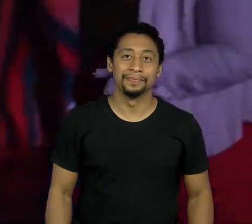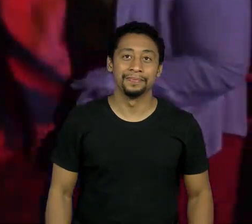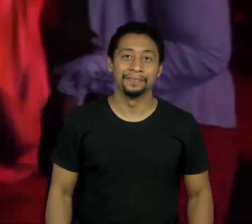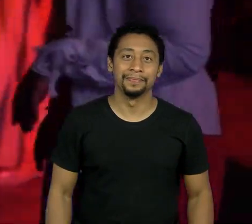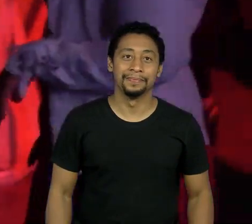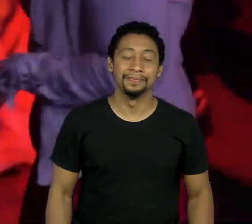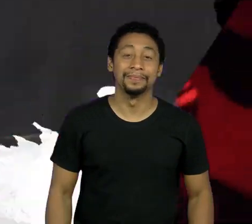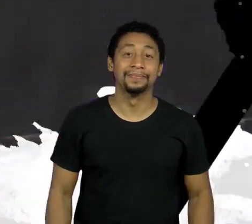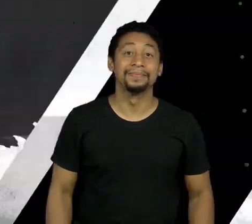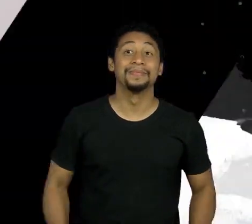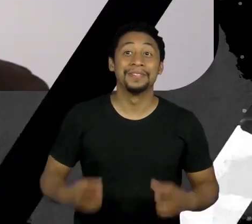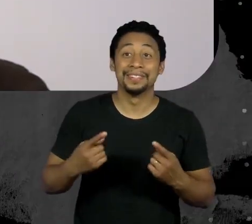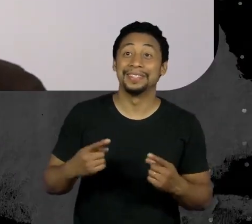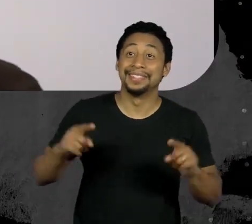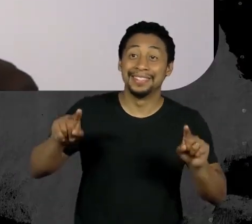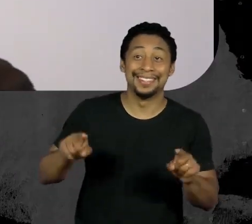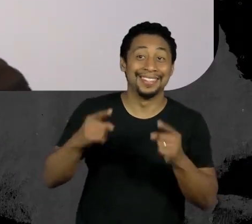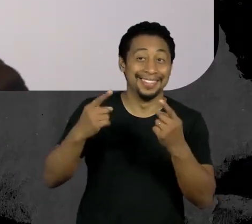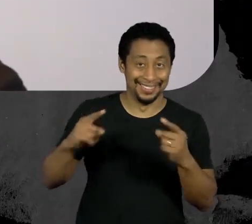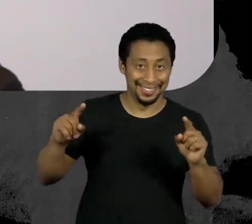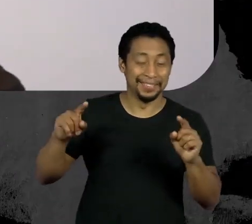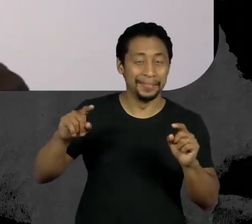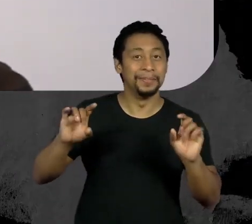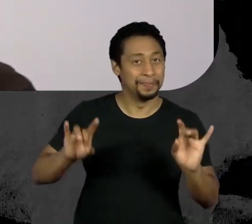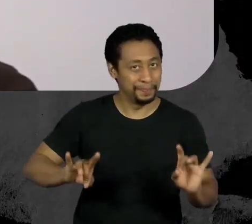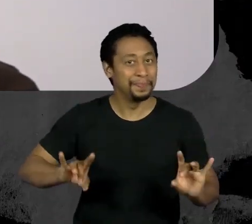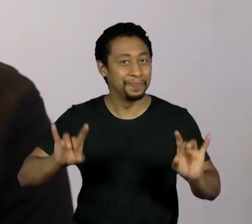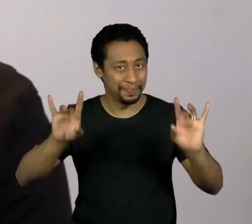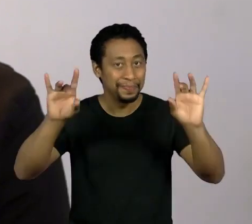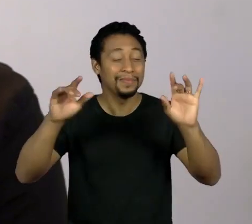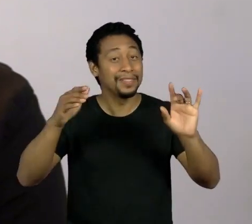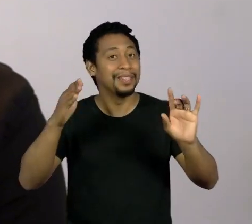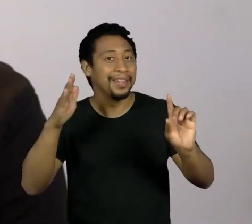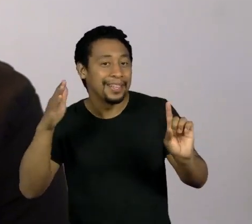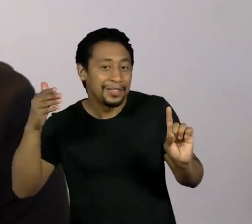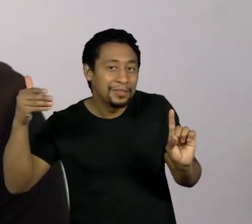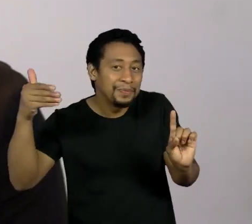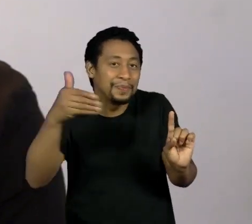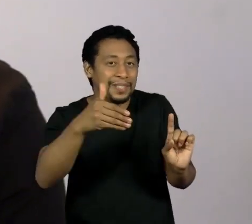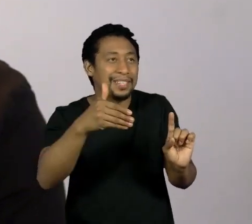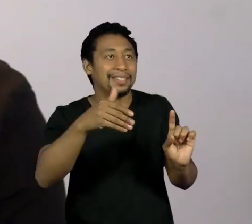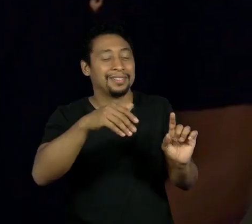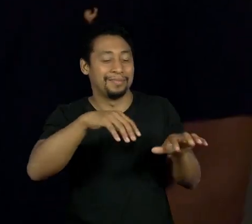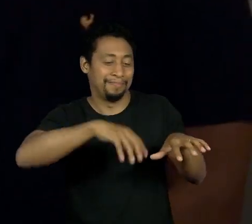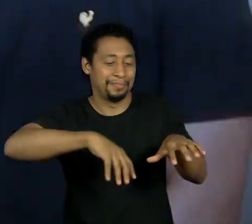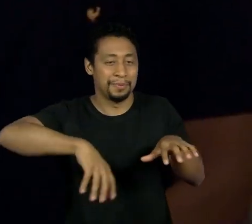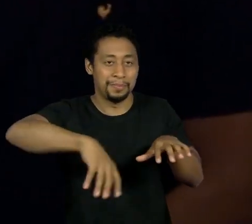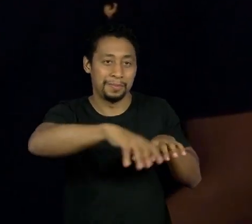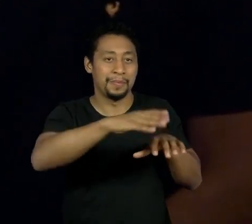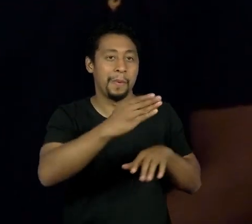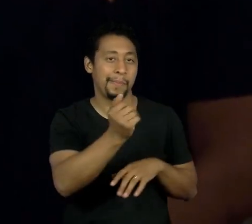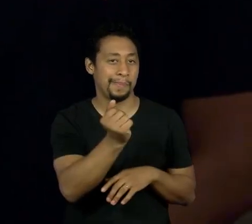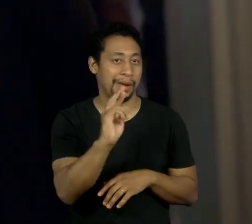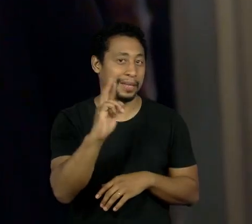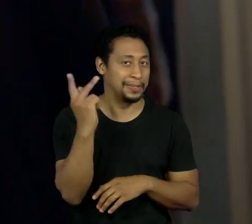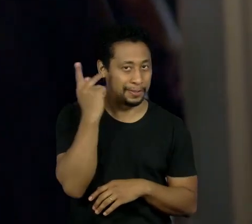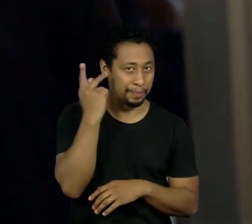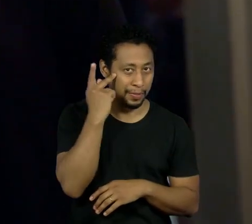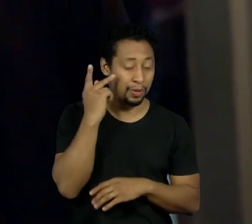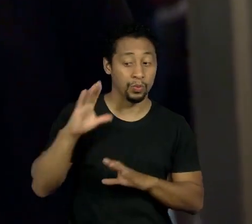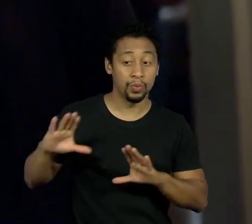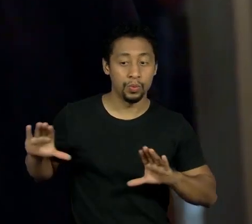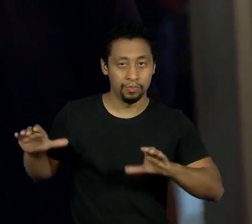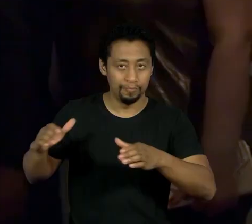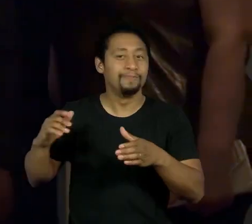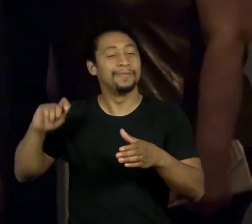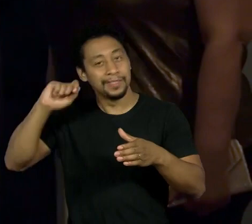O Musicaliano Dançante Especial ele é uma referência dos bailes em São Paulo, onde a comunidade negra ela pode